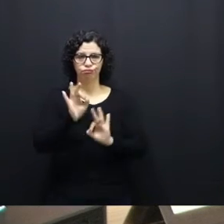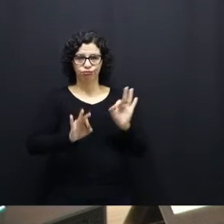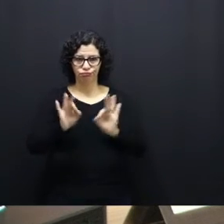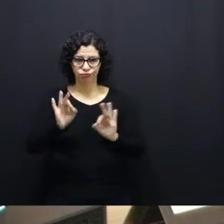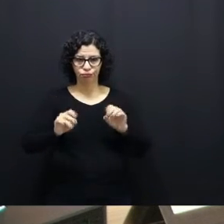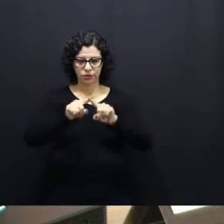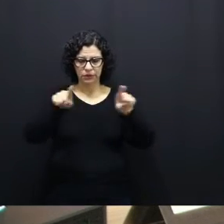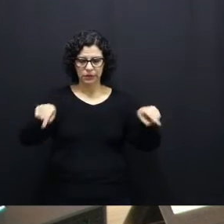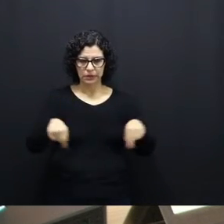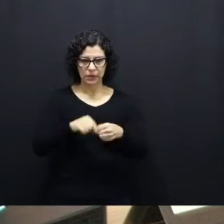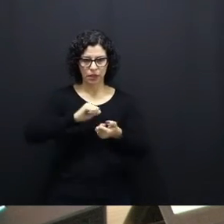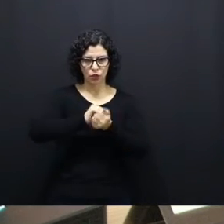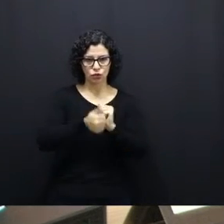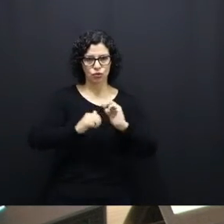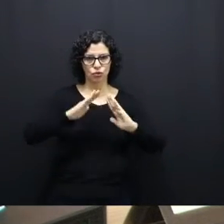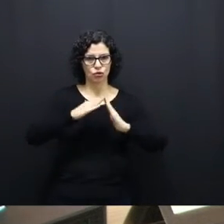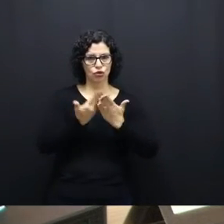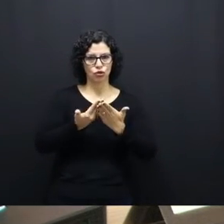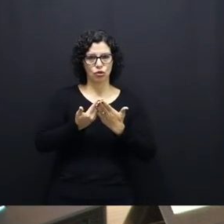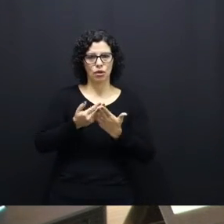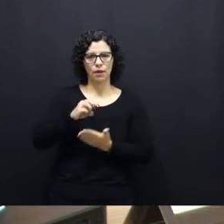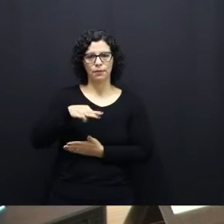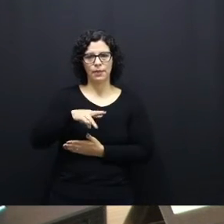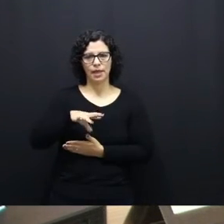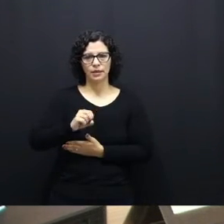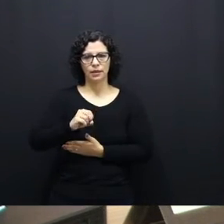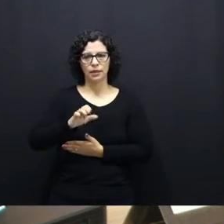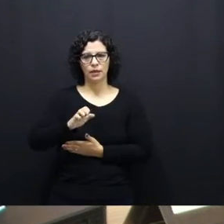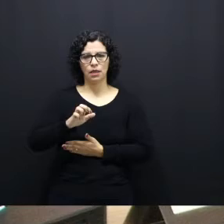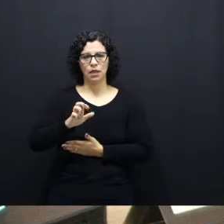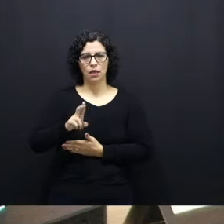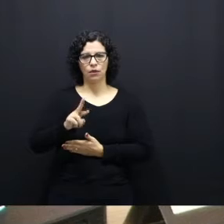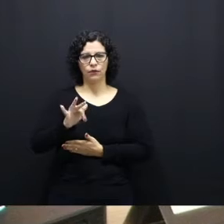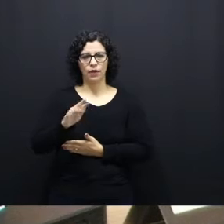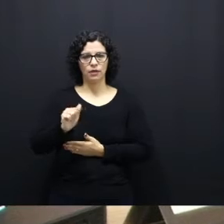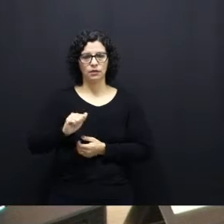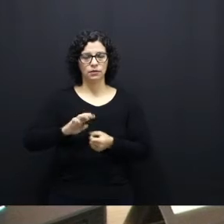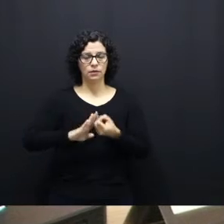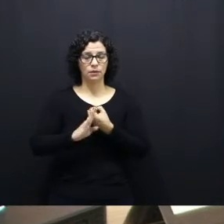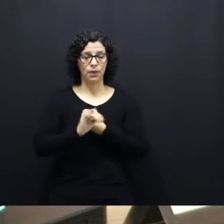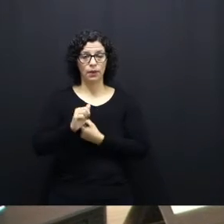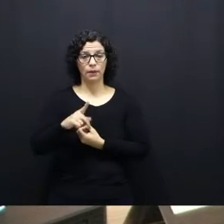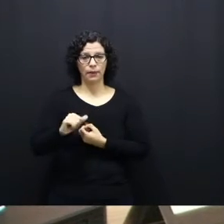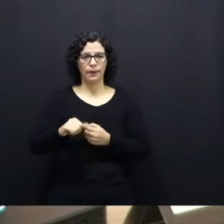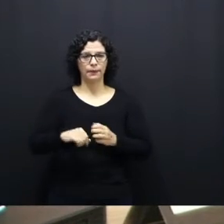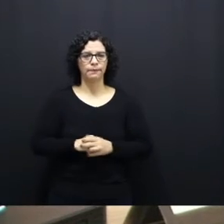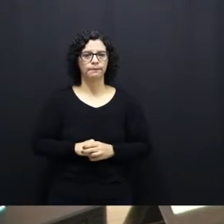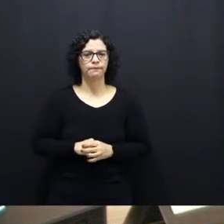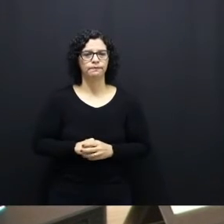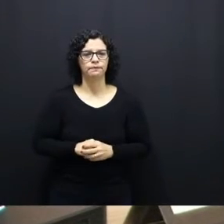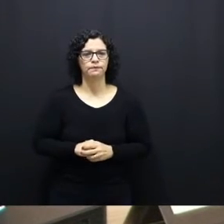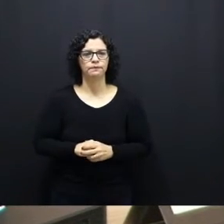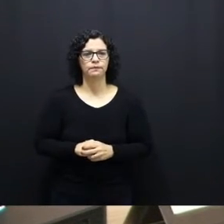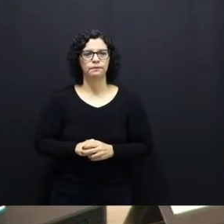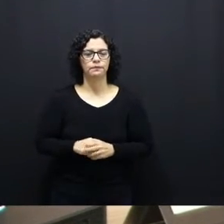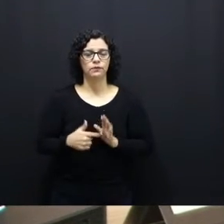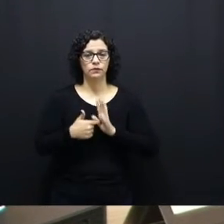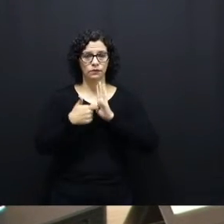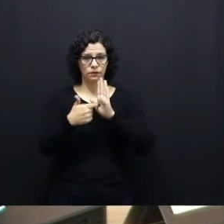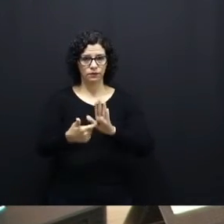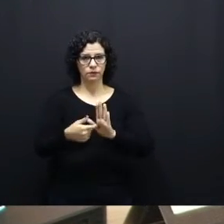da quadra esportiva da Escola Municipal Irmã Maria Eufrásia Torres no Bairro Ipê na grande e 4p a